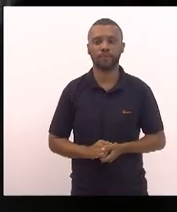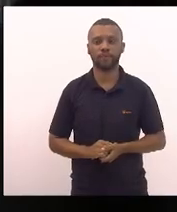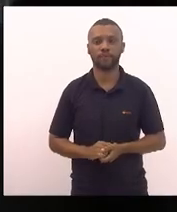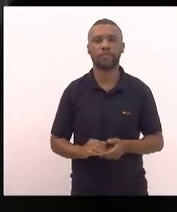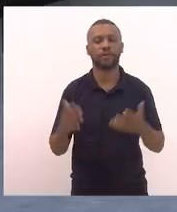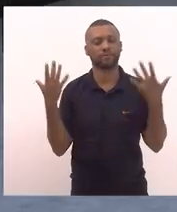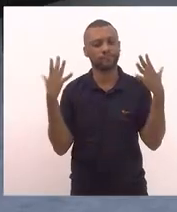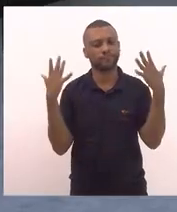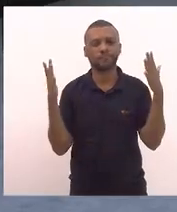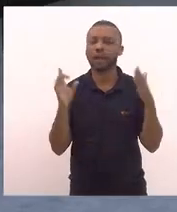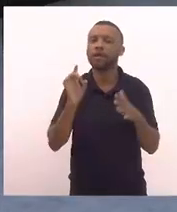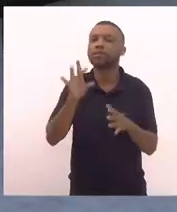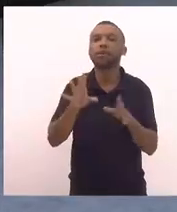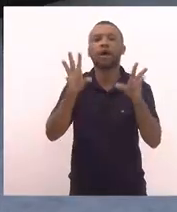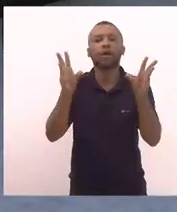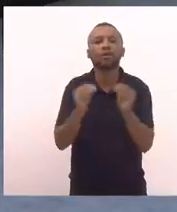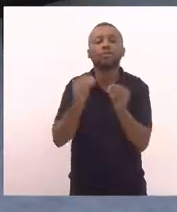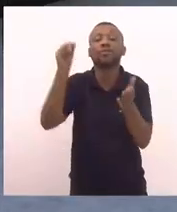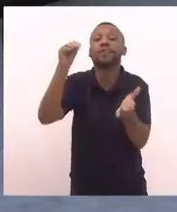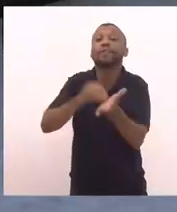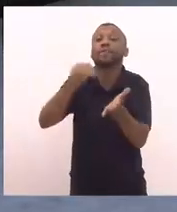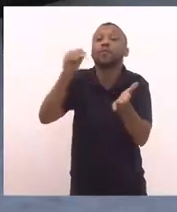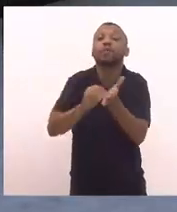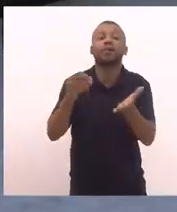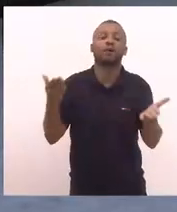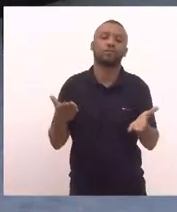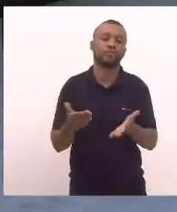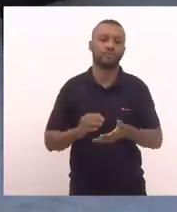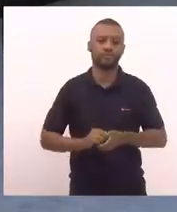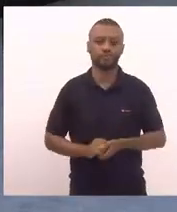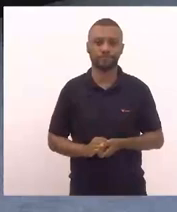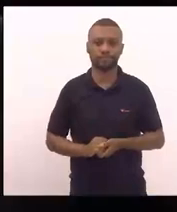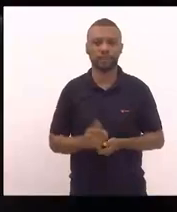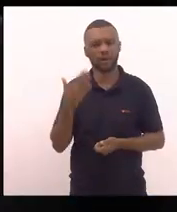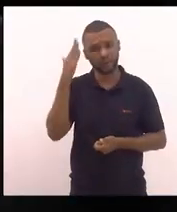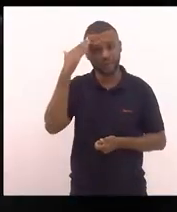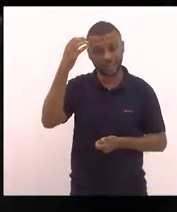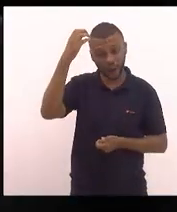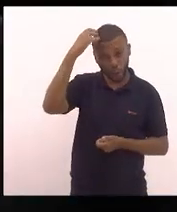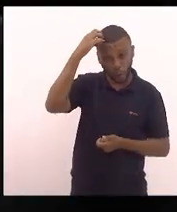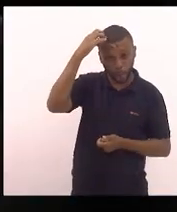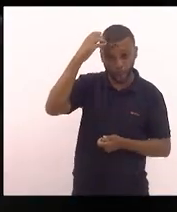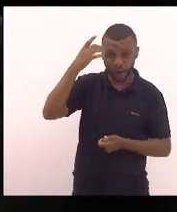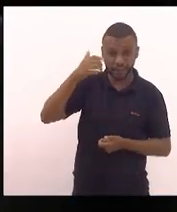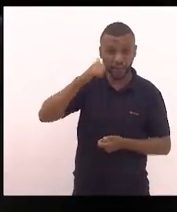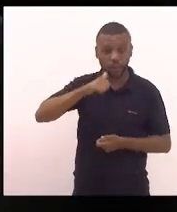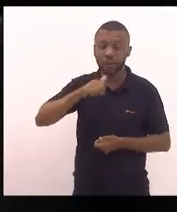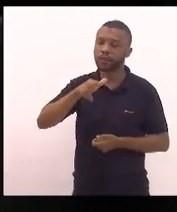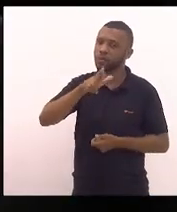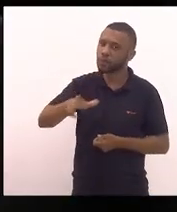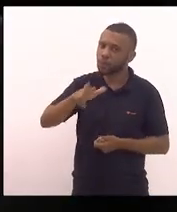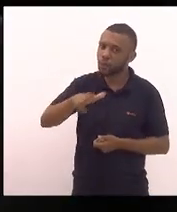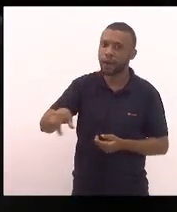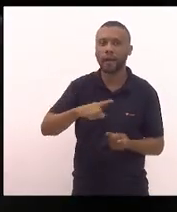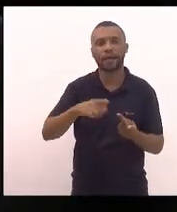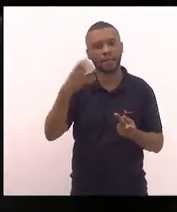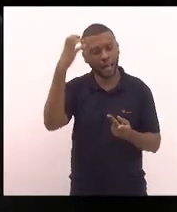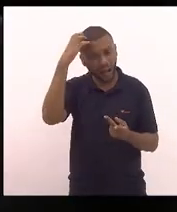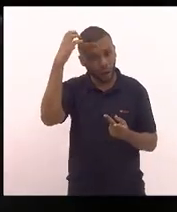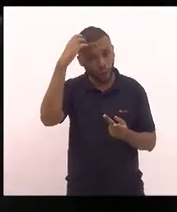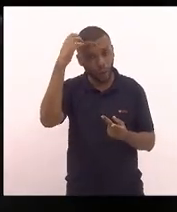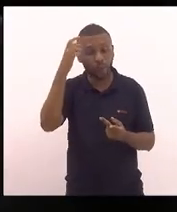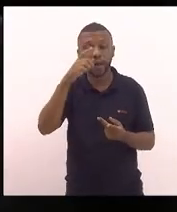É só isso que está nos faltando. Eu sei que a culpa não é das mulheres, sei que a culpa é de quem